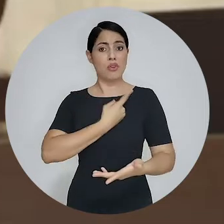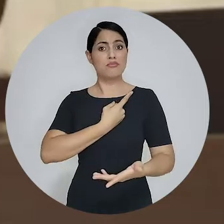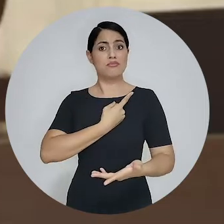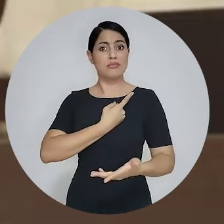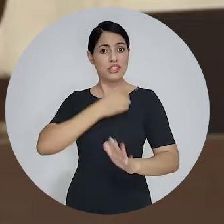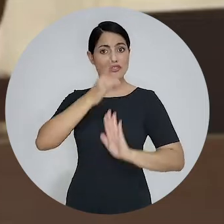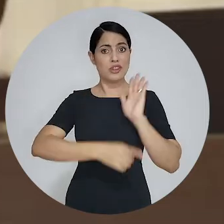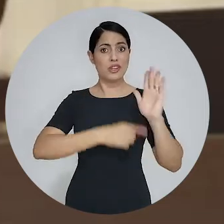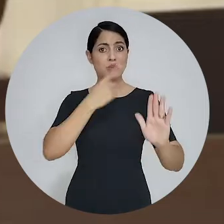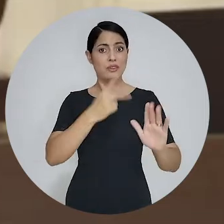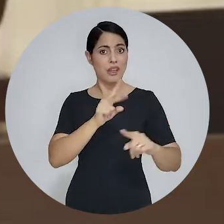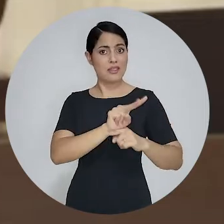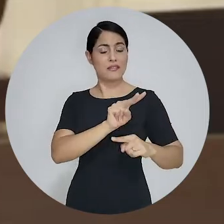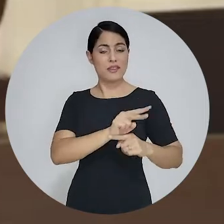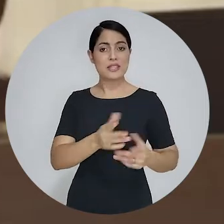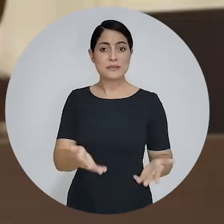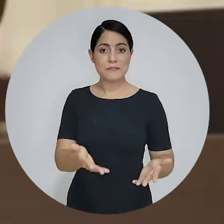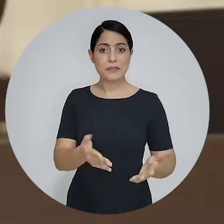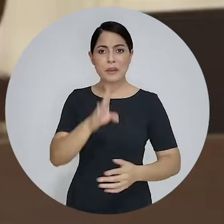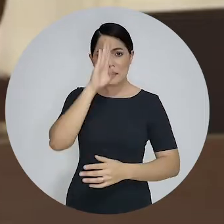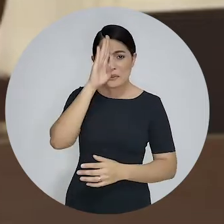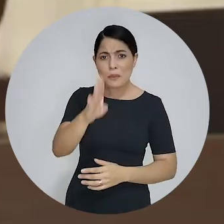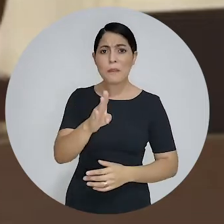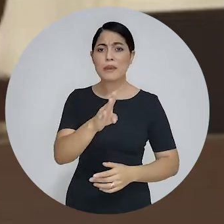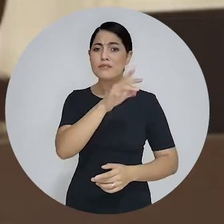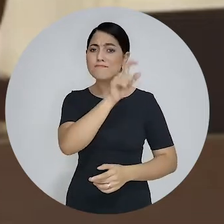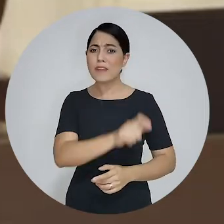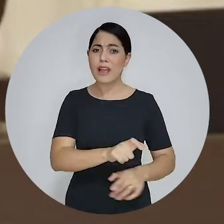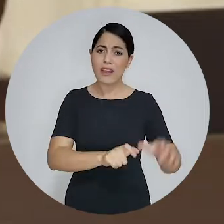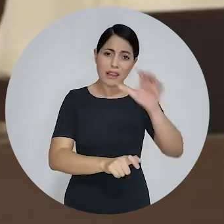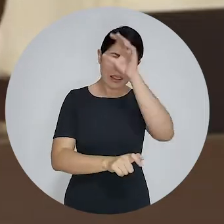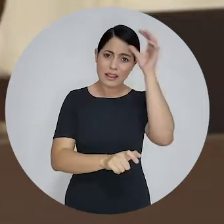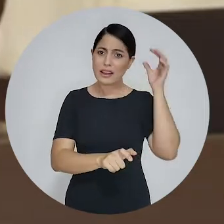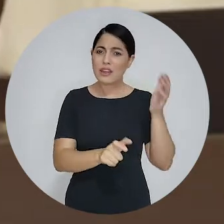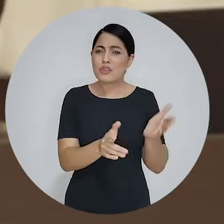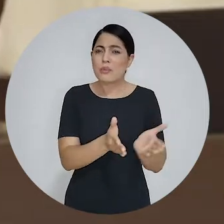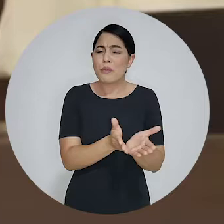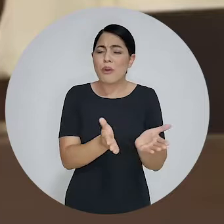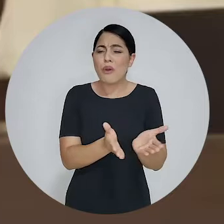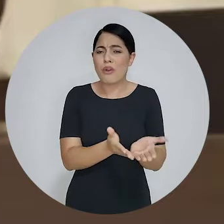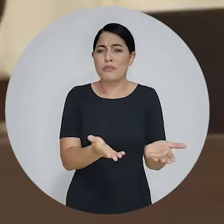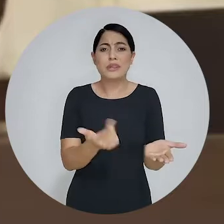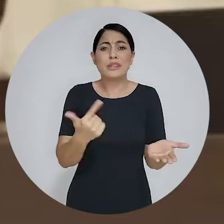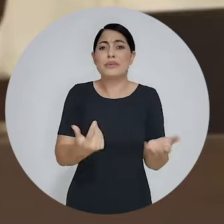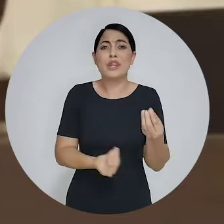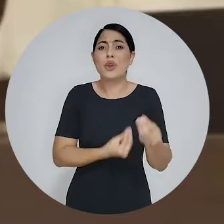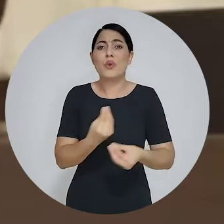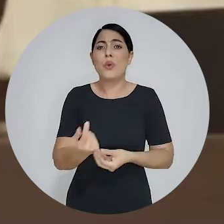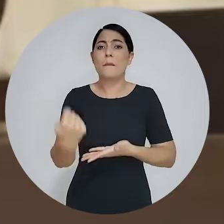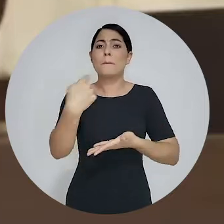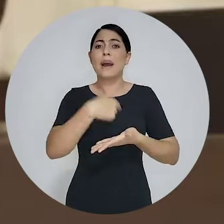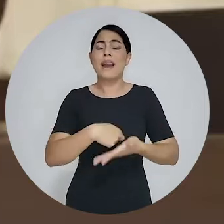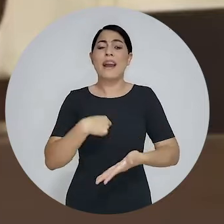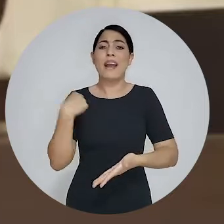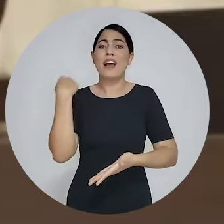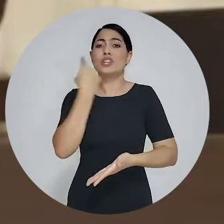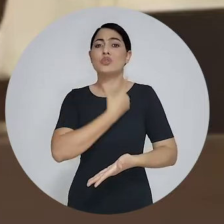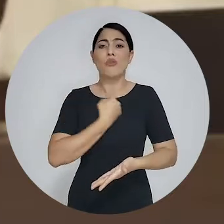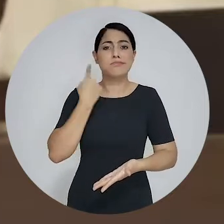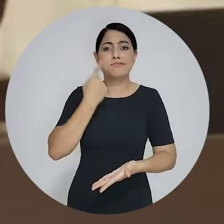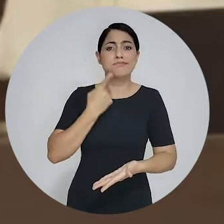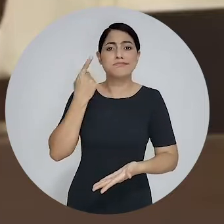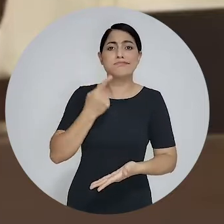clientes em sua plenitude, sobretudo daqueles mais carentes, que não têm condições